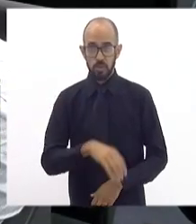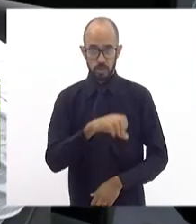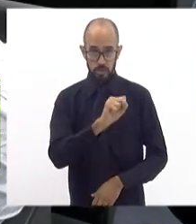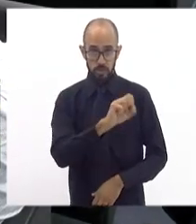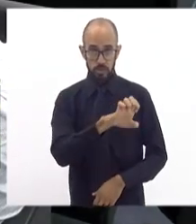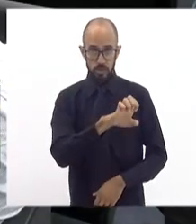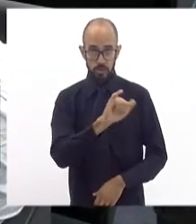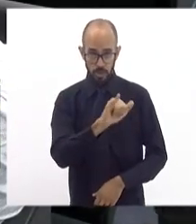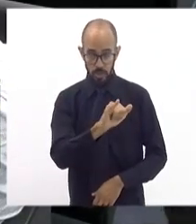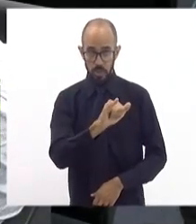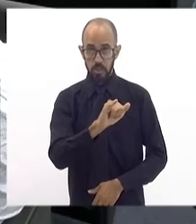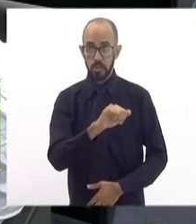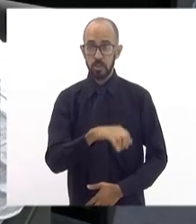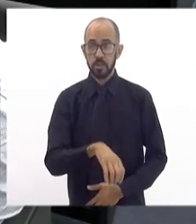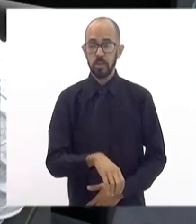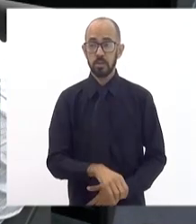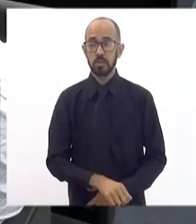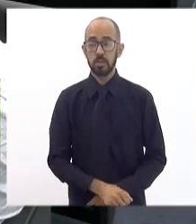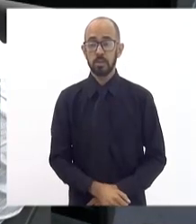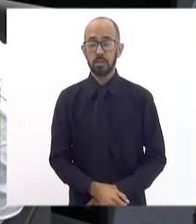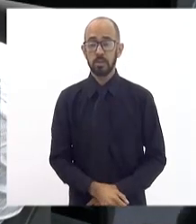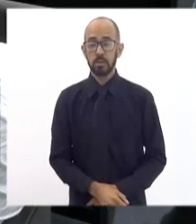sei sei